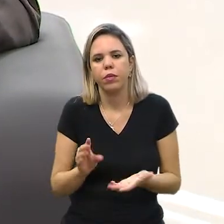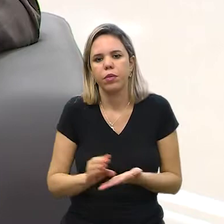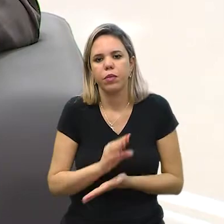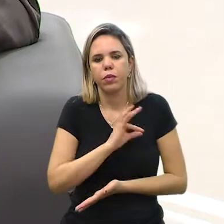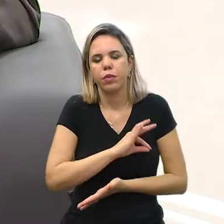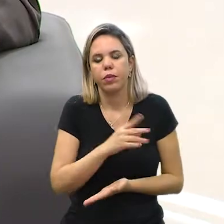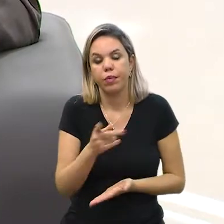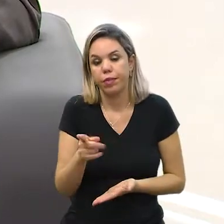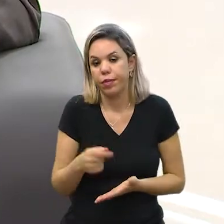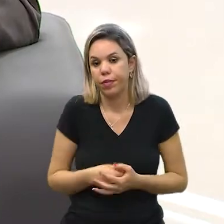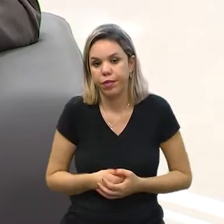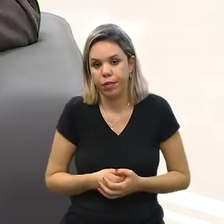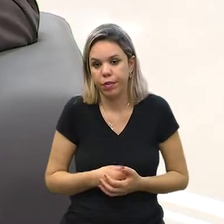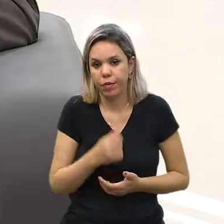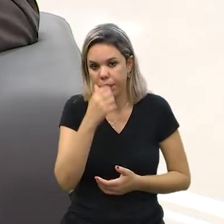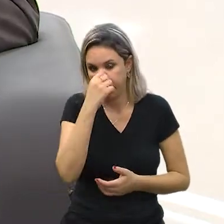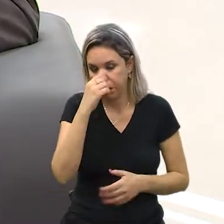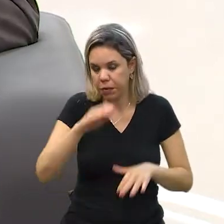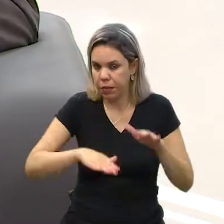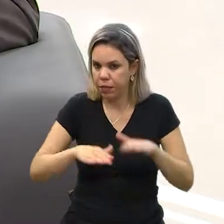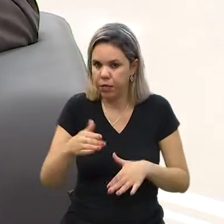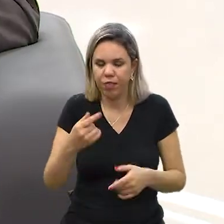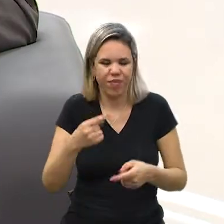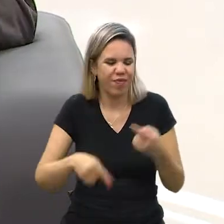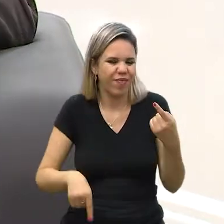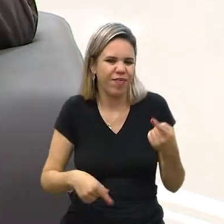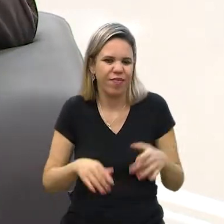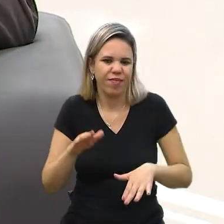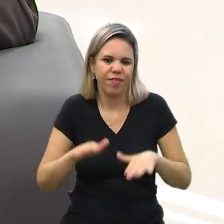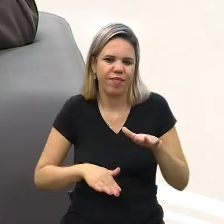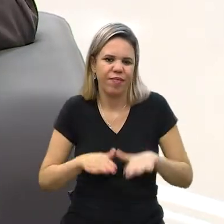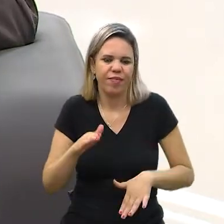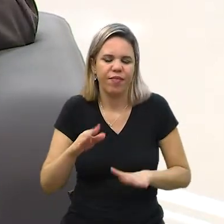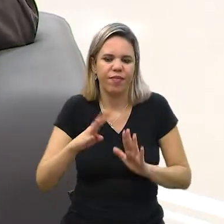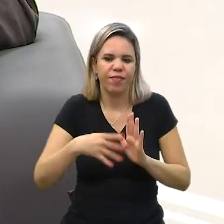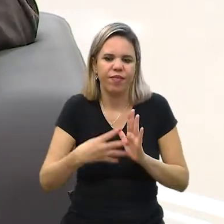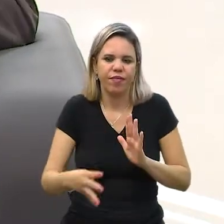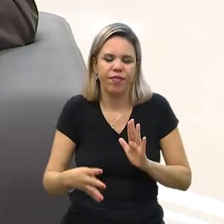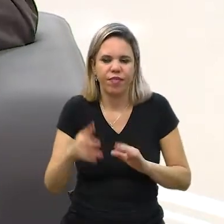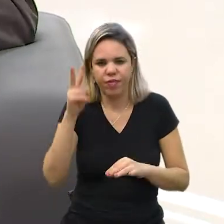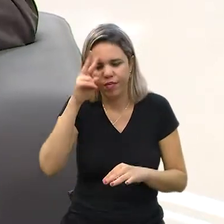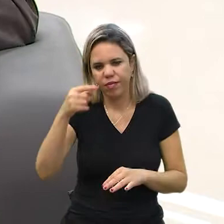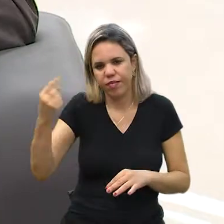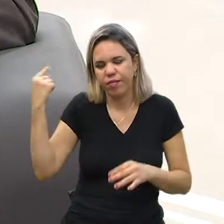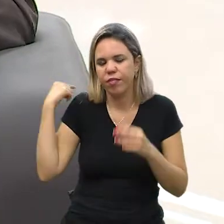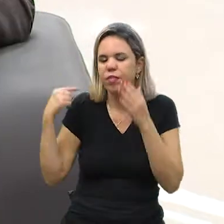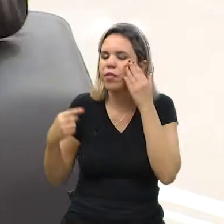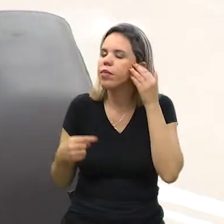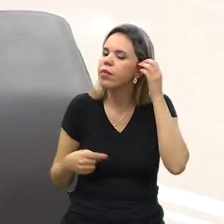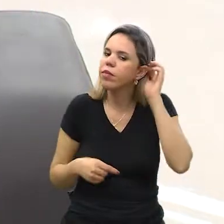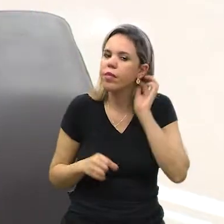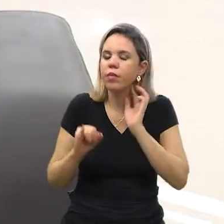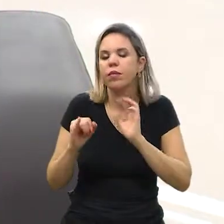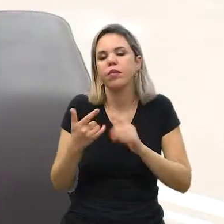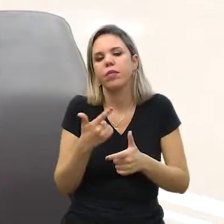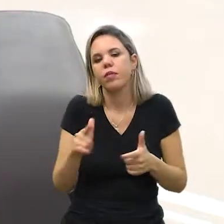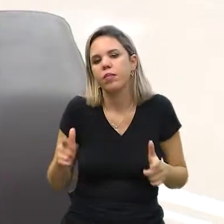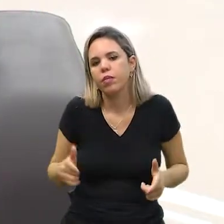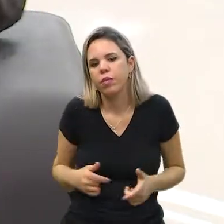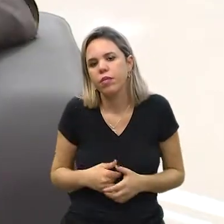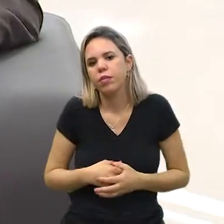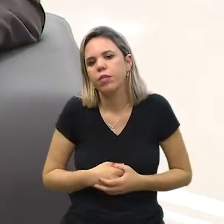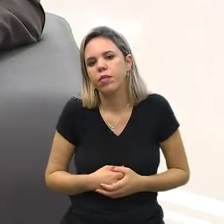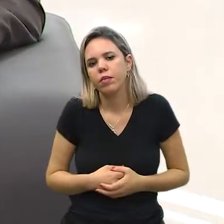orçamento, o que às vezes não convém, dependendo daquela planilhinha, você lembra da planilhinha? Se não tiver